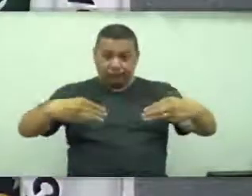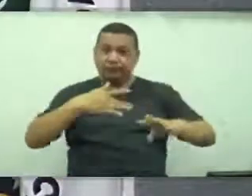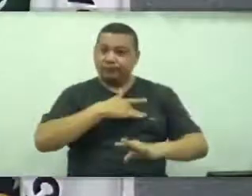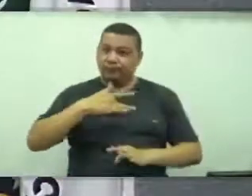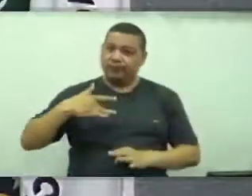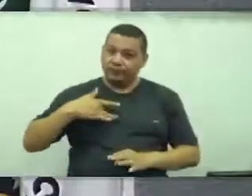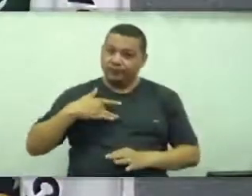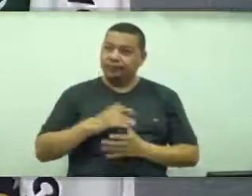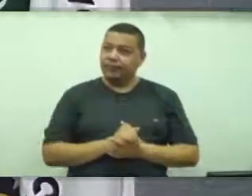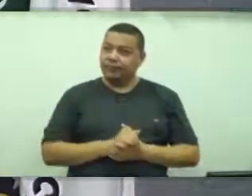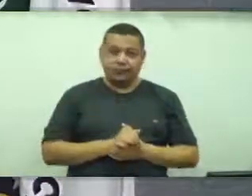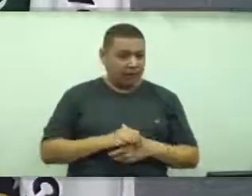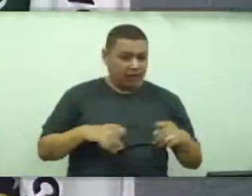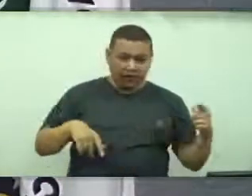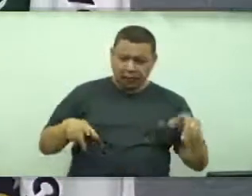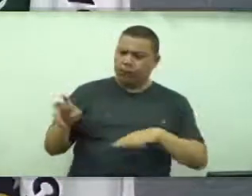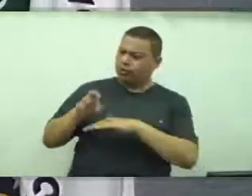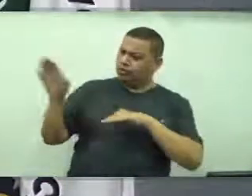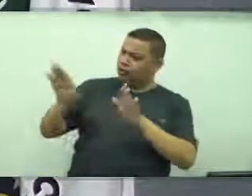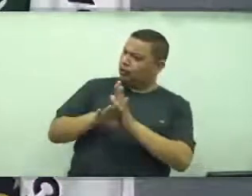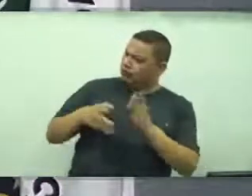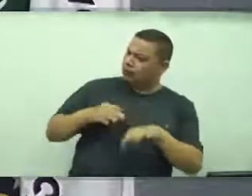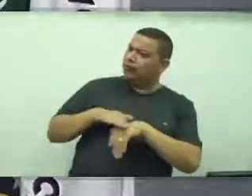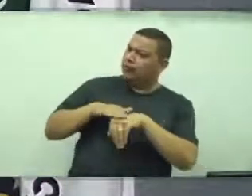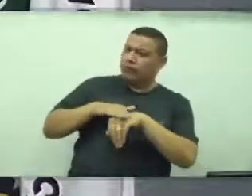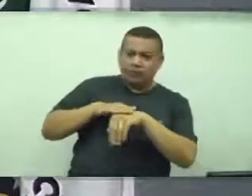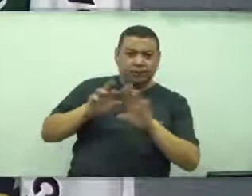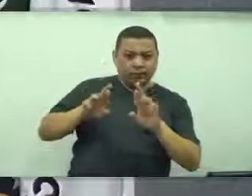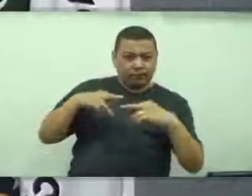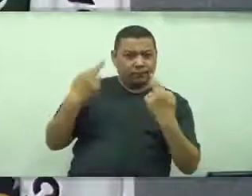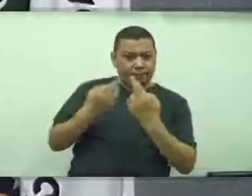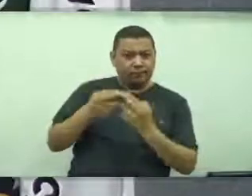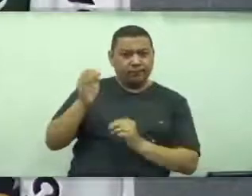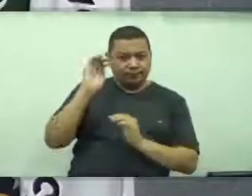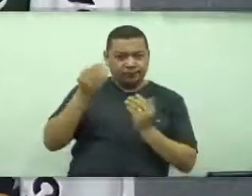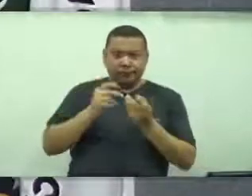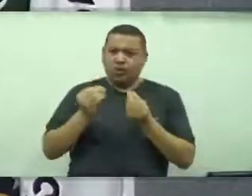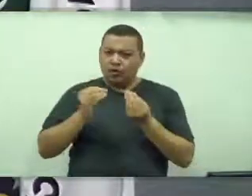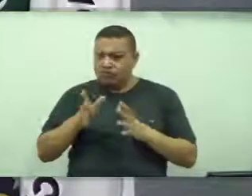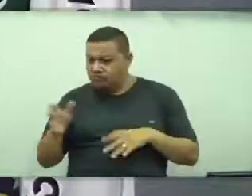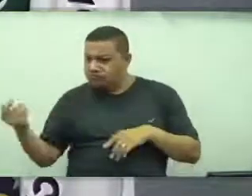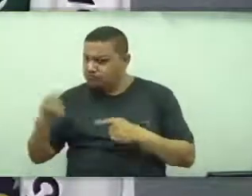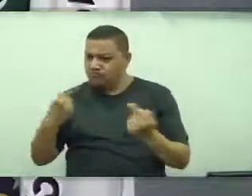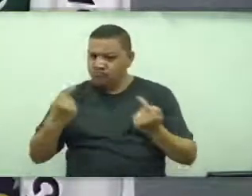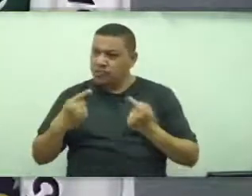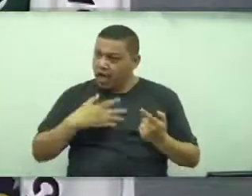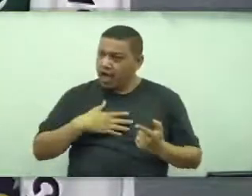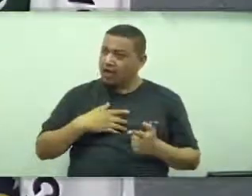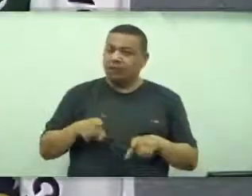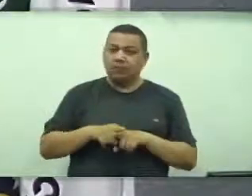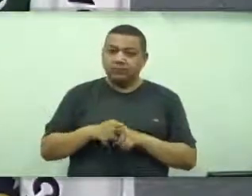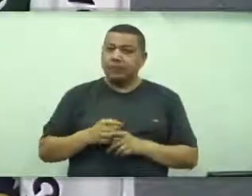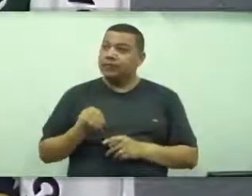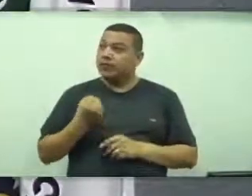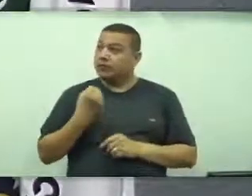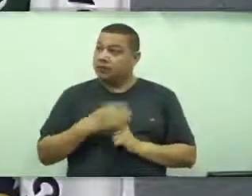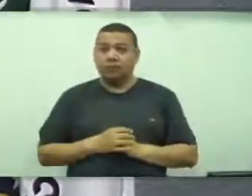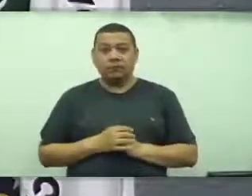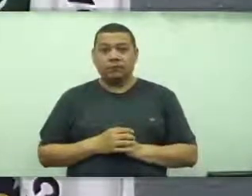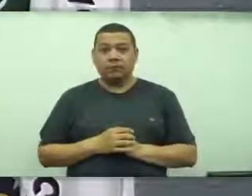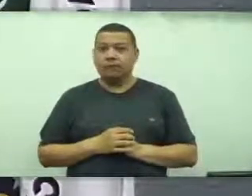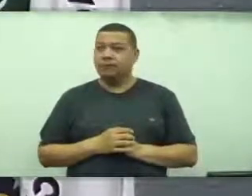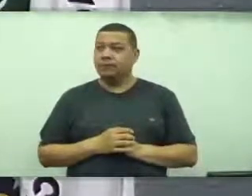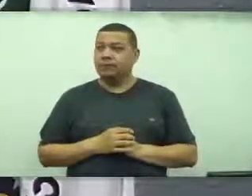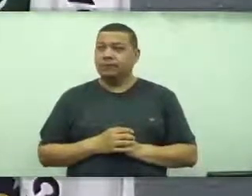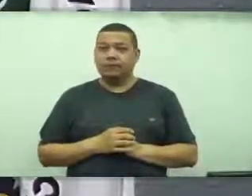e ali a gente conversando, ele na reunião com o prefeito, tive a honra de participar. Ele parabenizando a